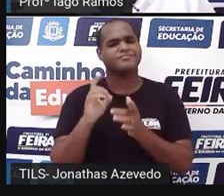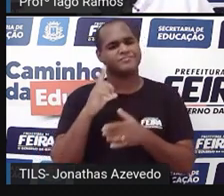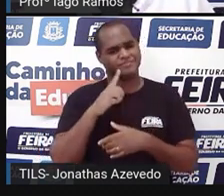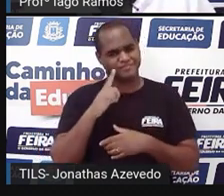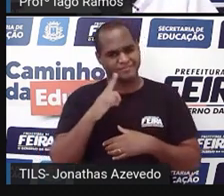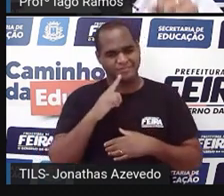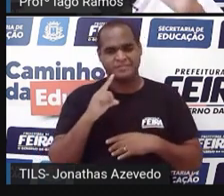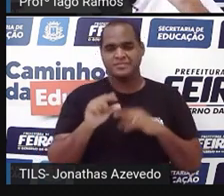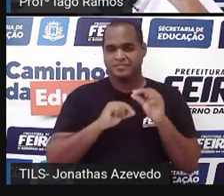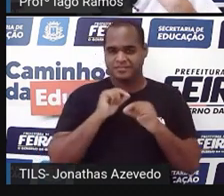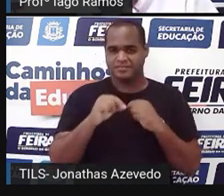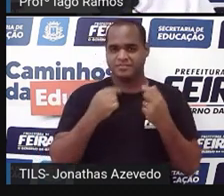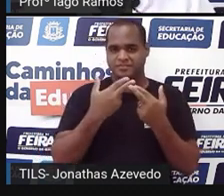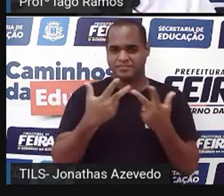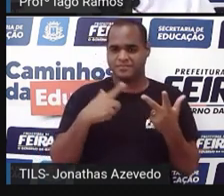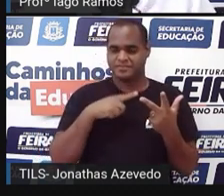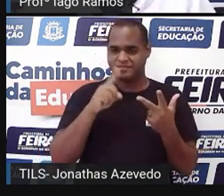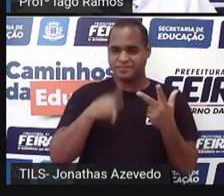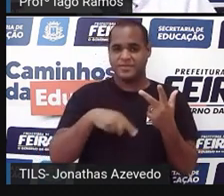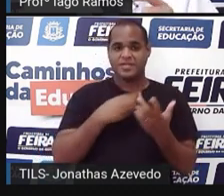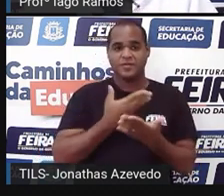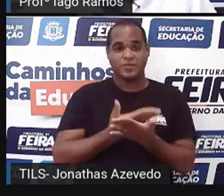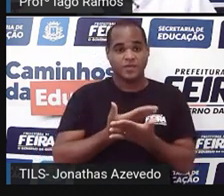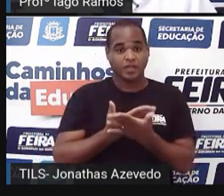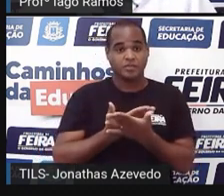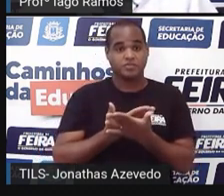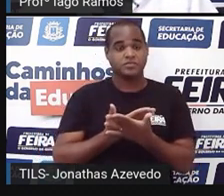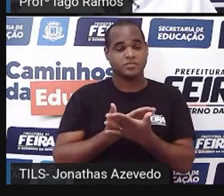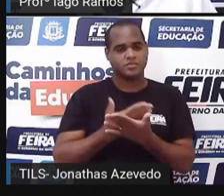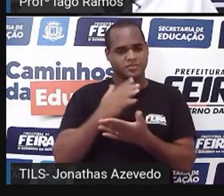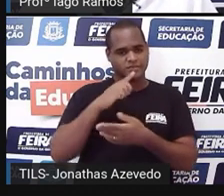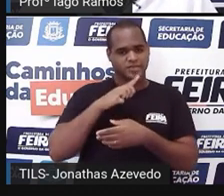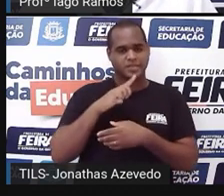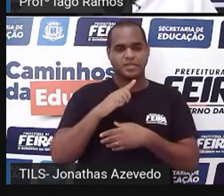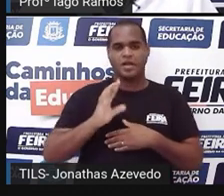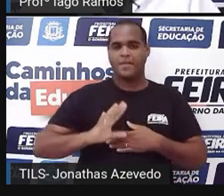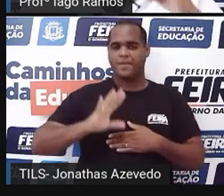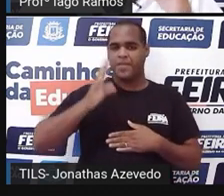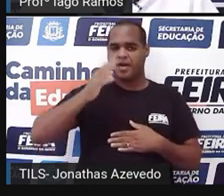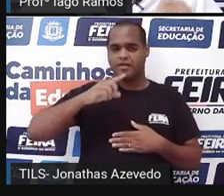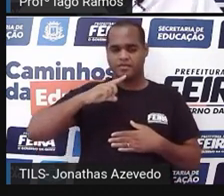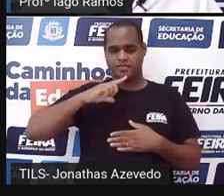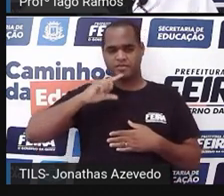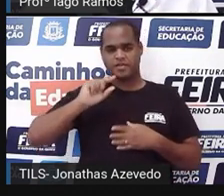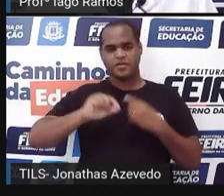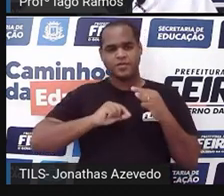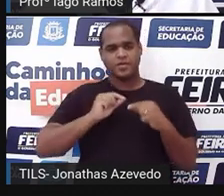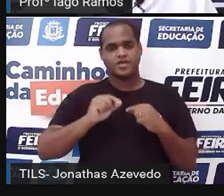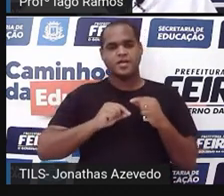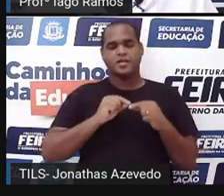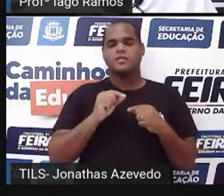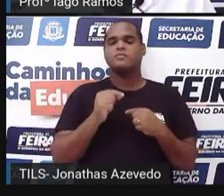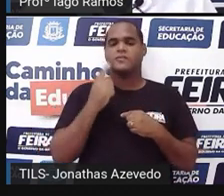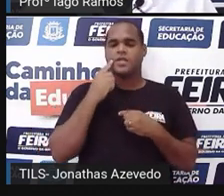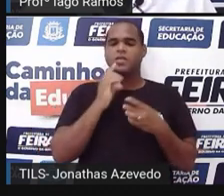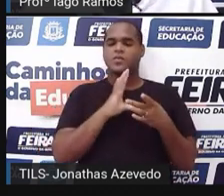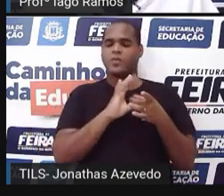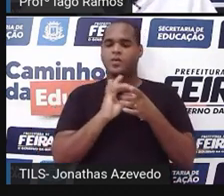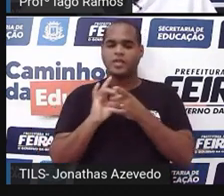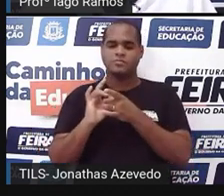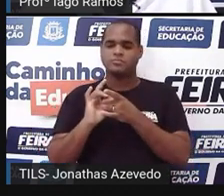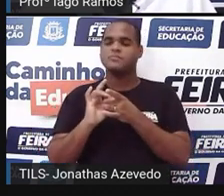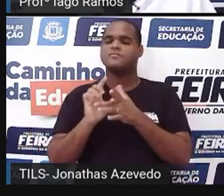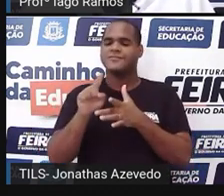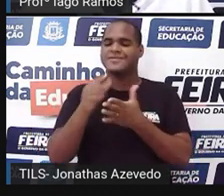exatamente né você é um estudante e tem uma situação nesse seu contexto de ser estudante